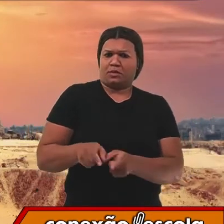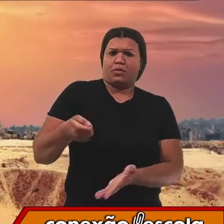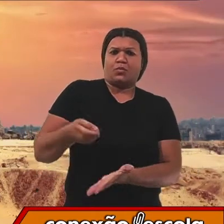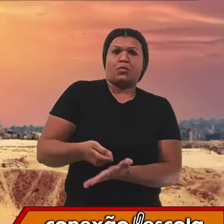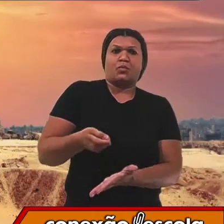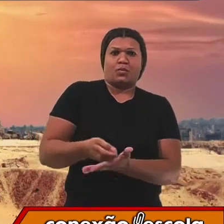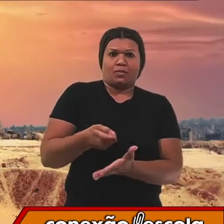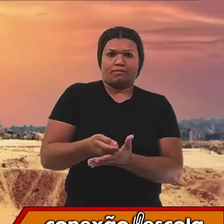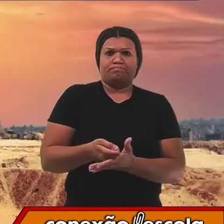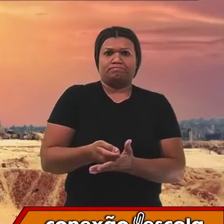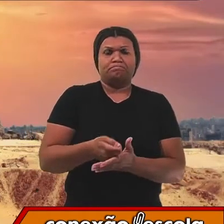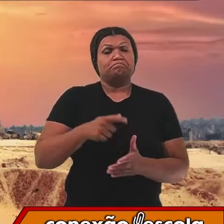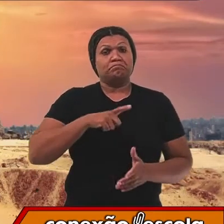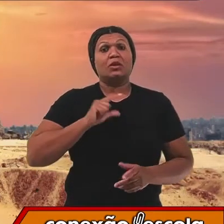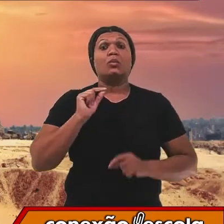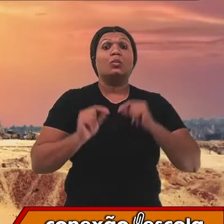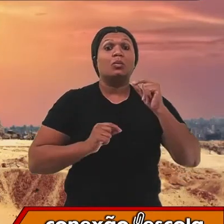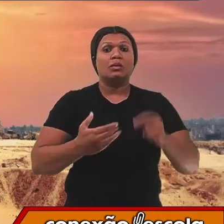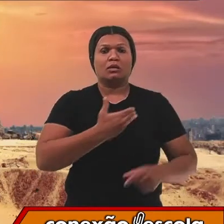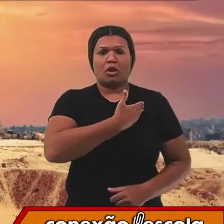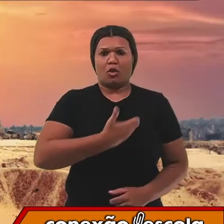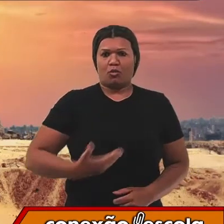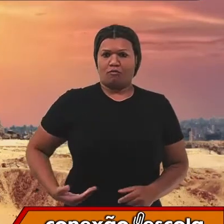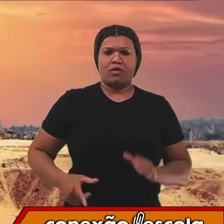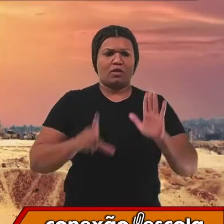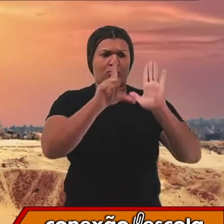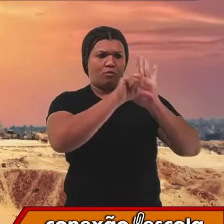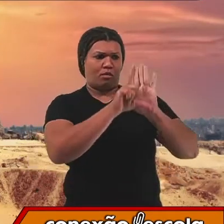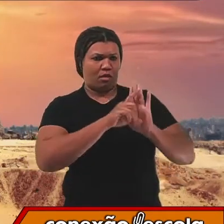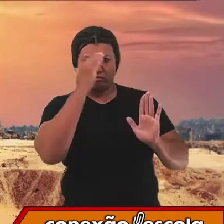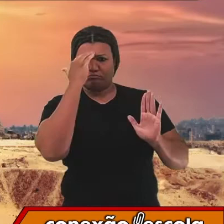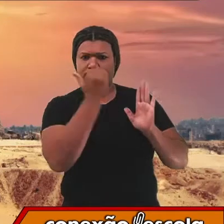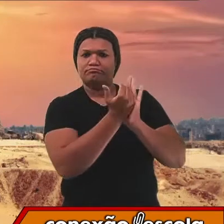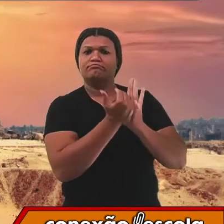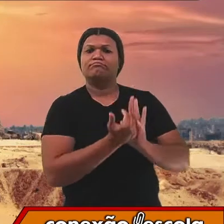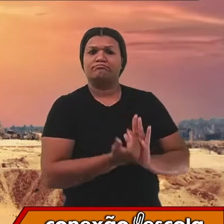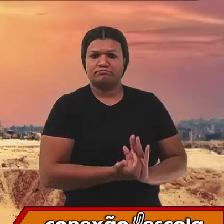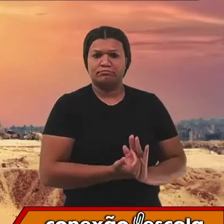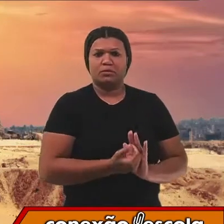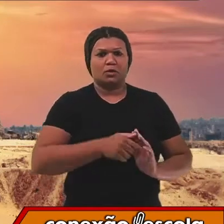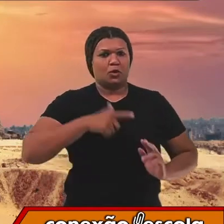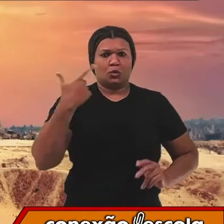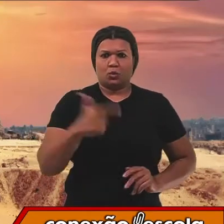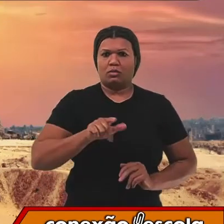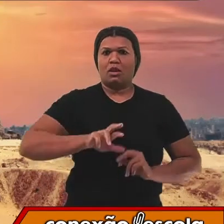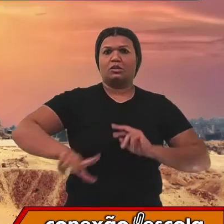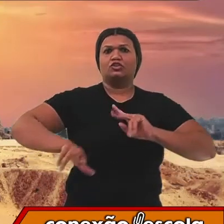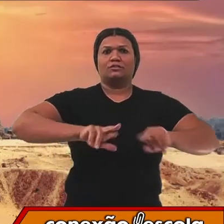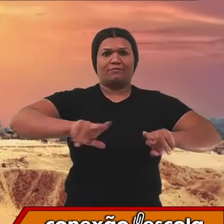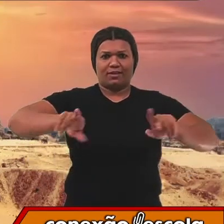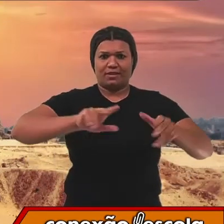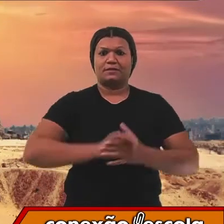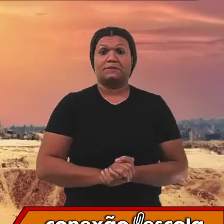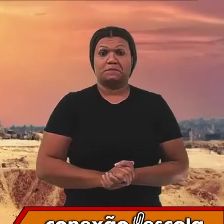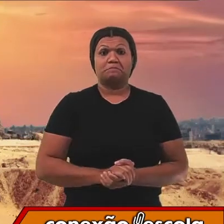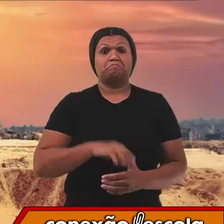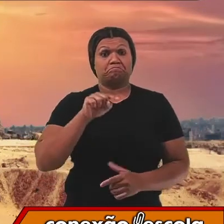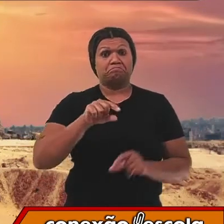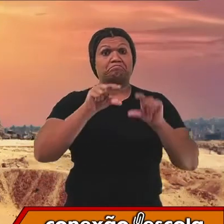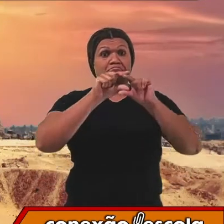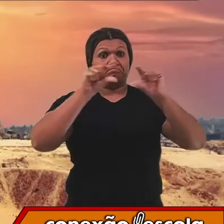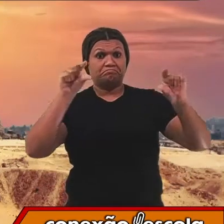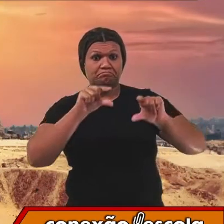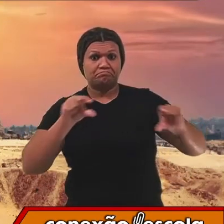que não estabeleciam distinções baseadas na ascendência. Essas frases,